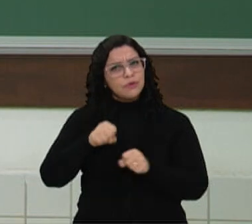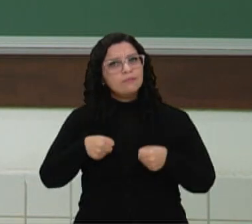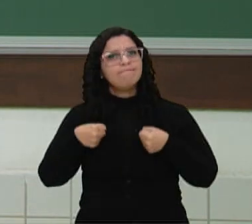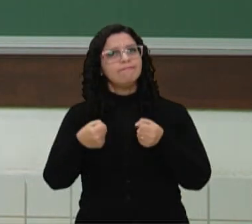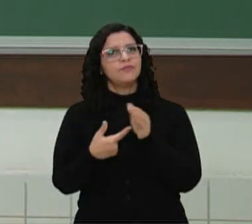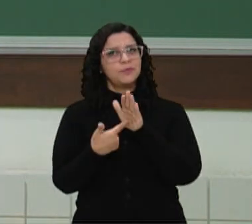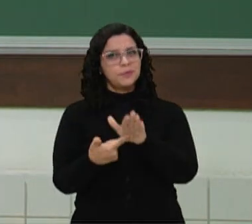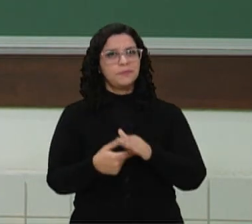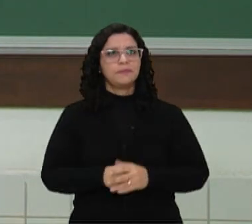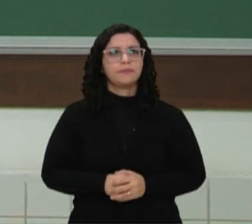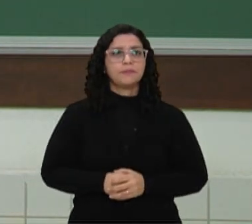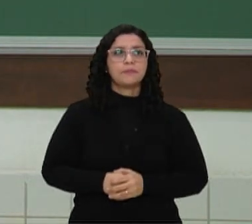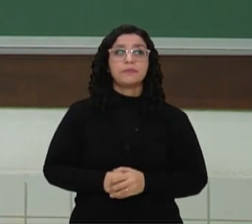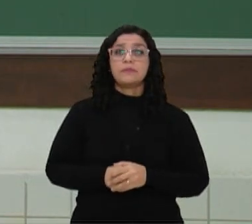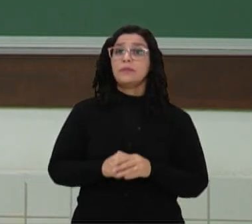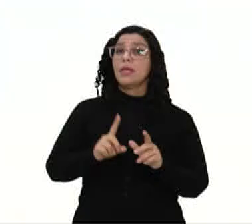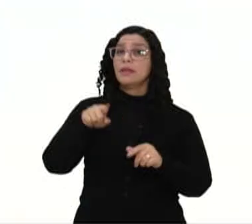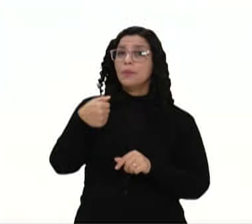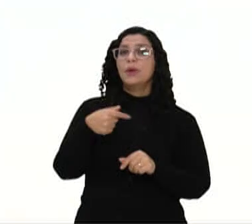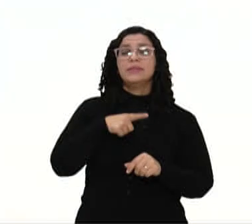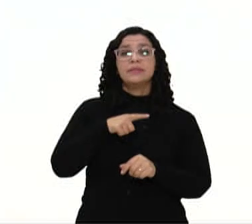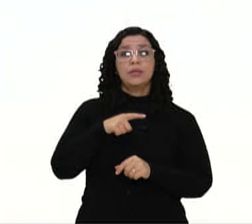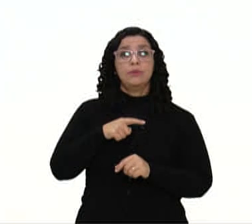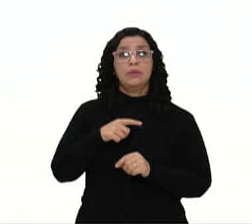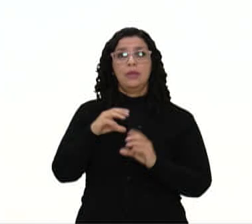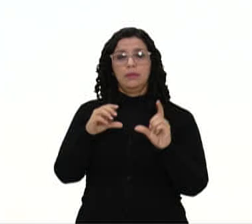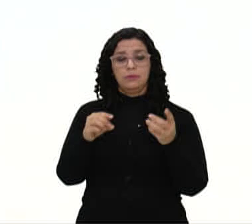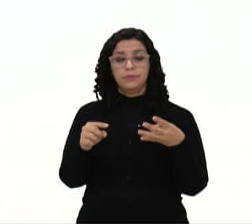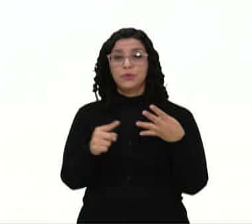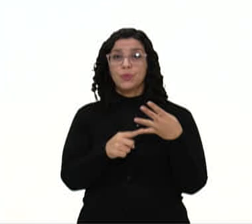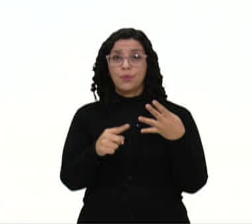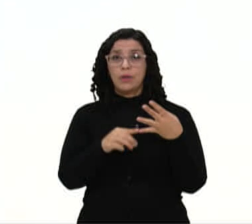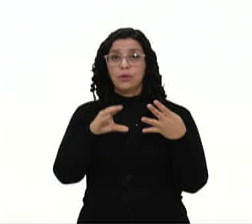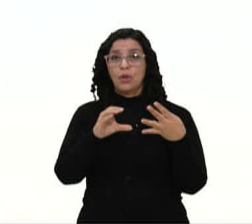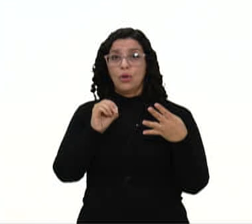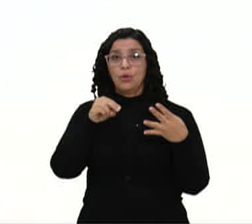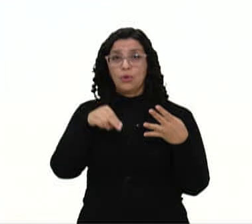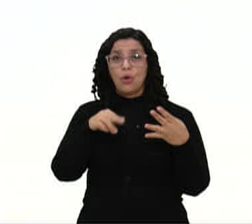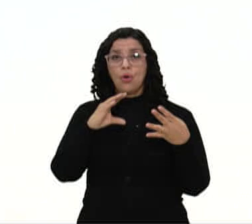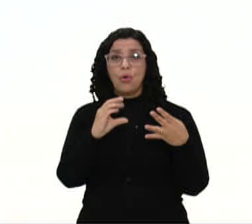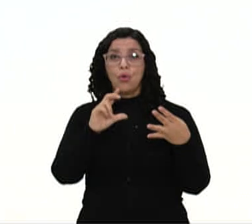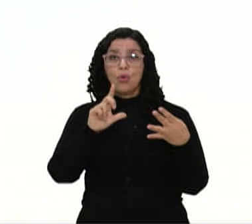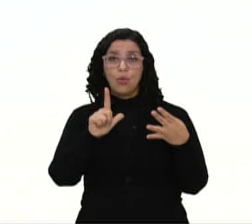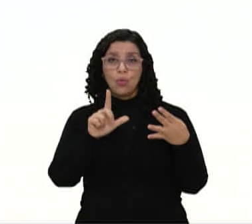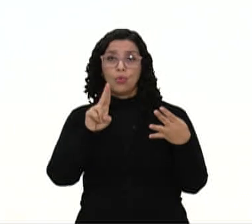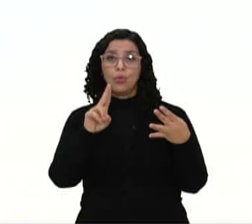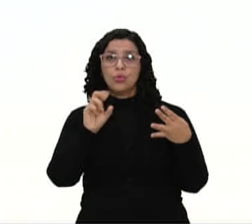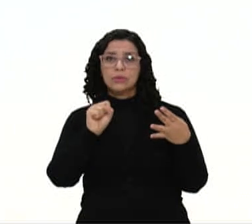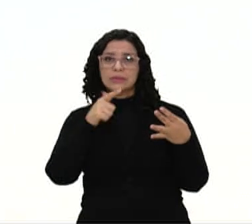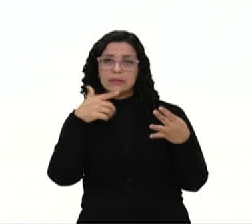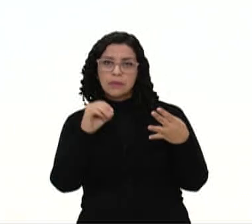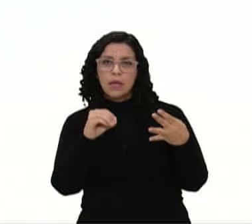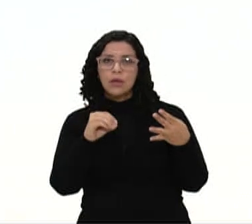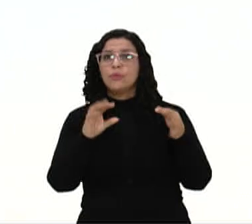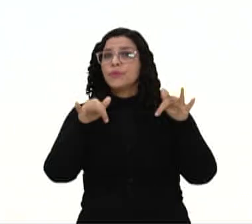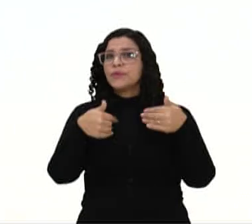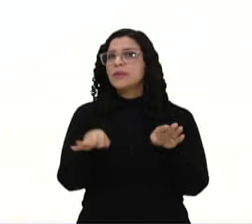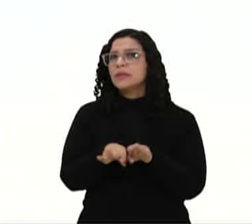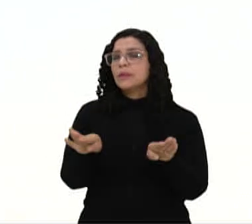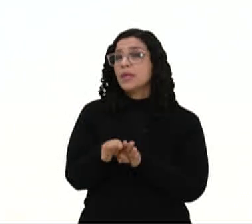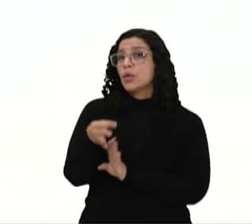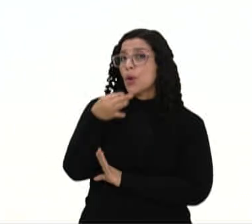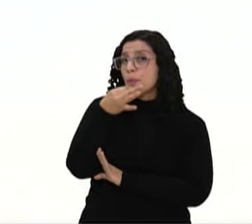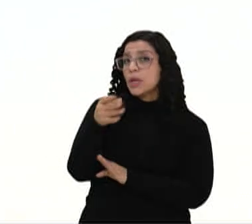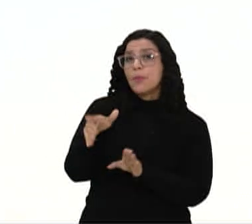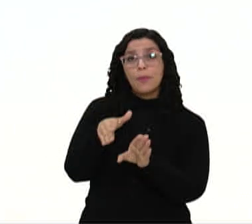autora. E por fim, nós temos a conclusão da carta aberta, encerra o discurso com uma